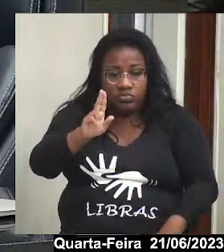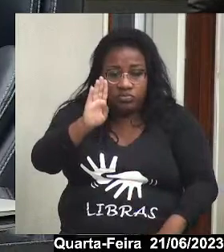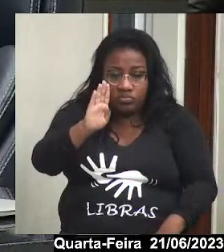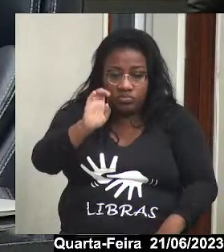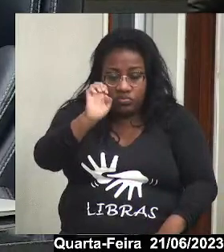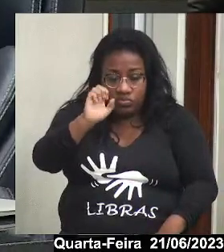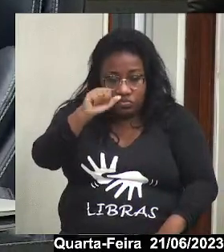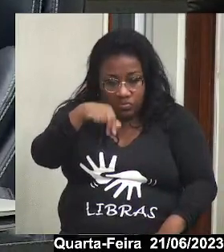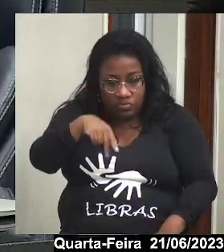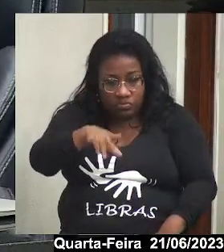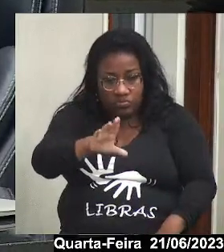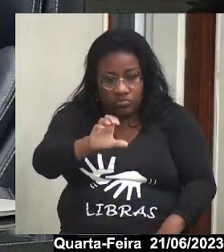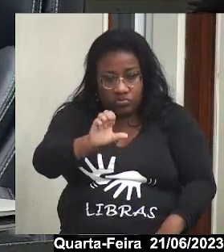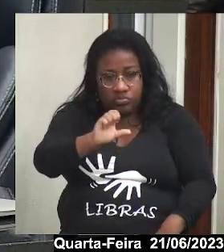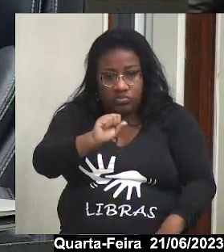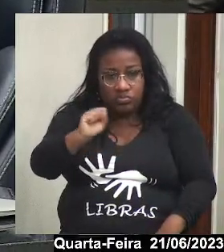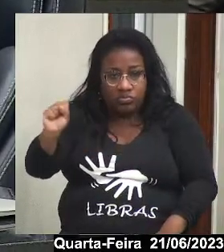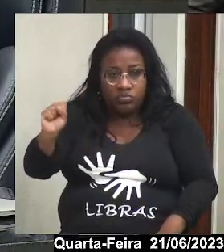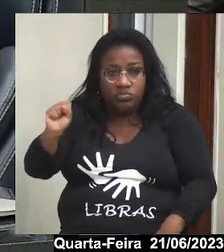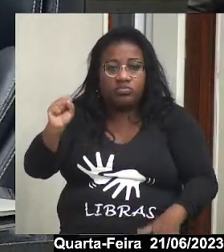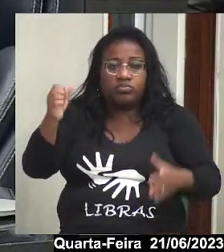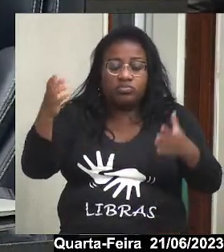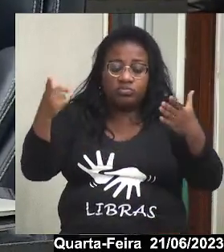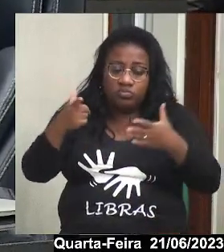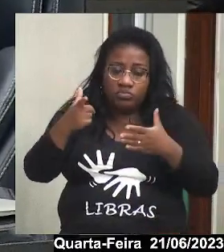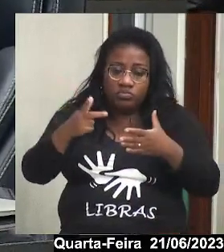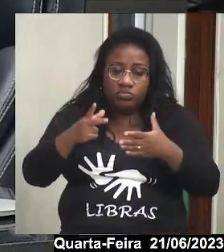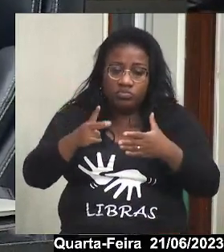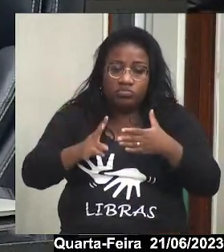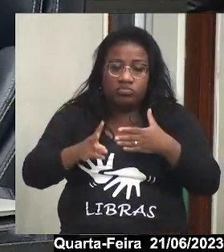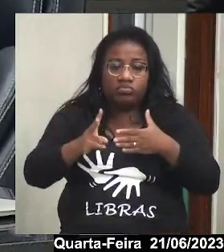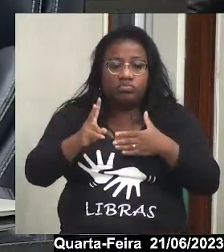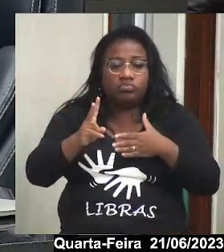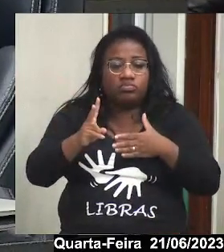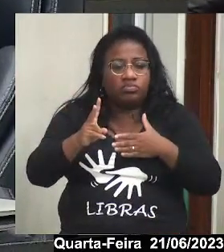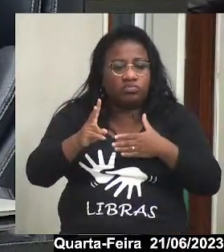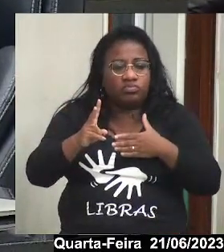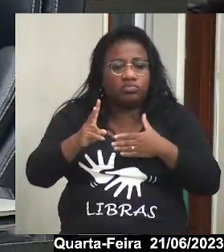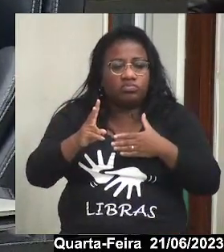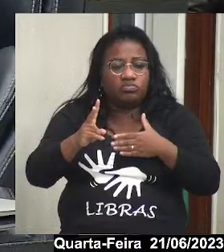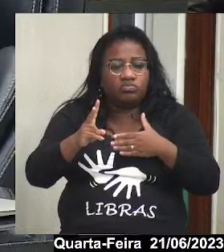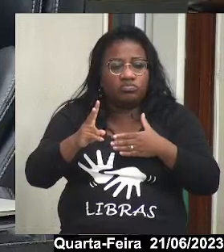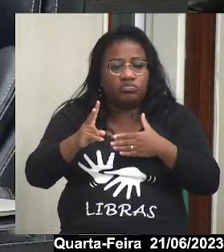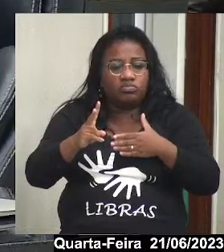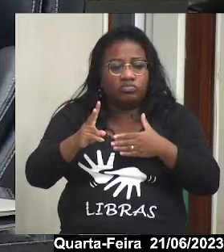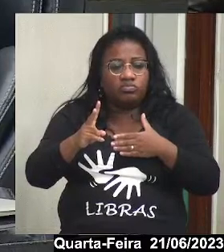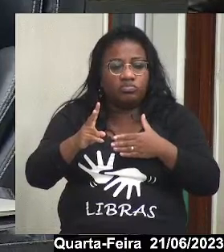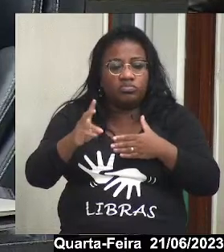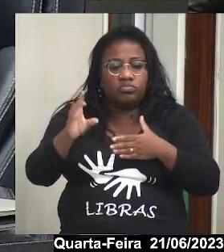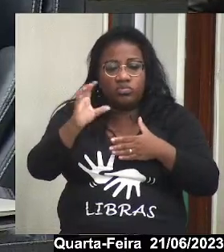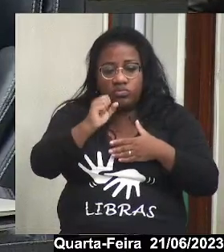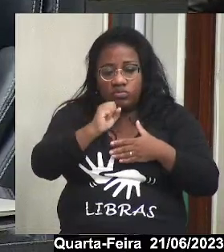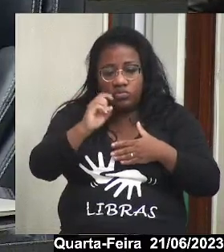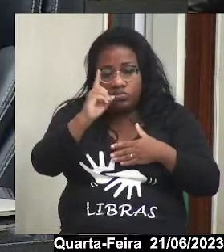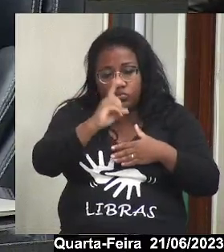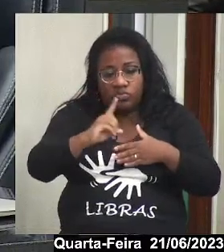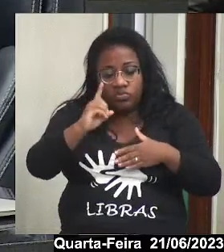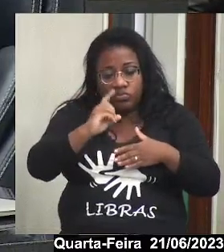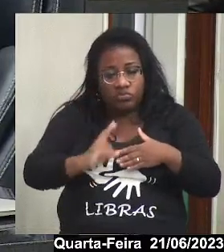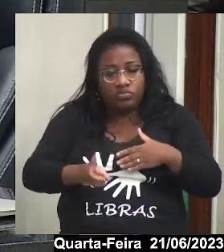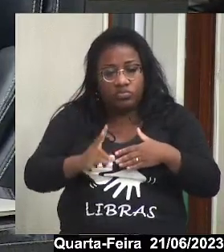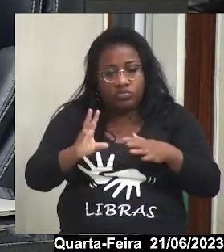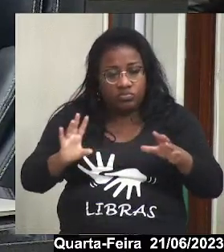em seu nome, cumprimentar a todos que fazem parte daquela paróquia, Santa Otília. Foi um trabalho excelente, final de semana tem mais, né?